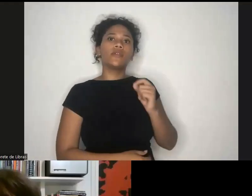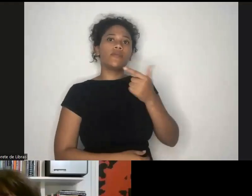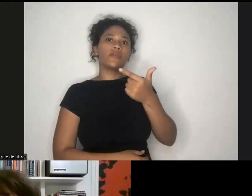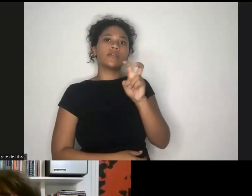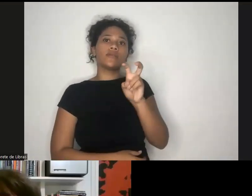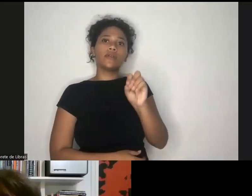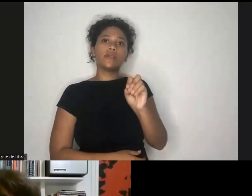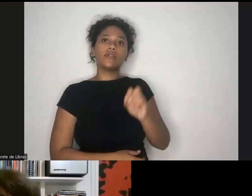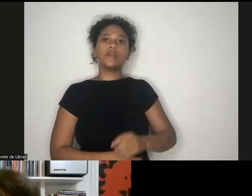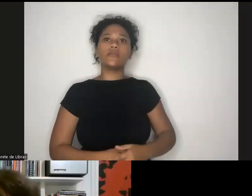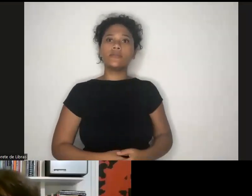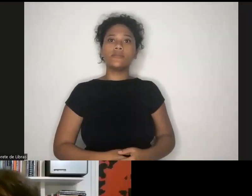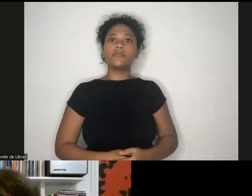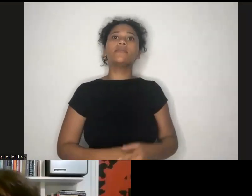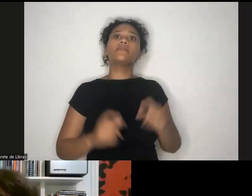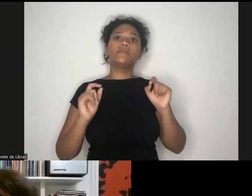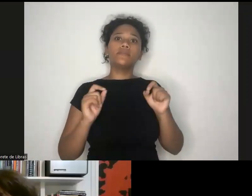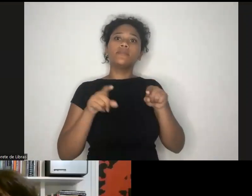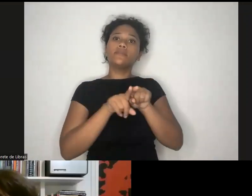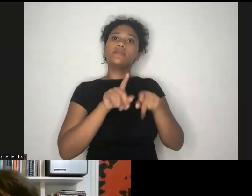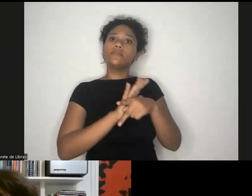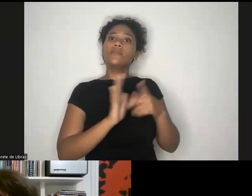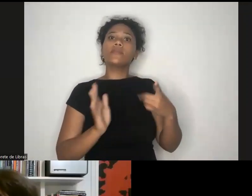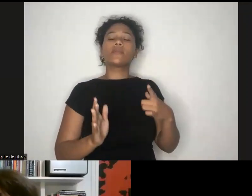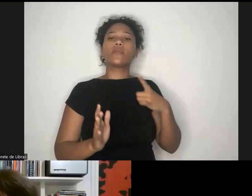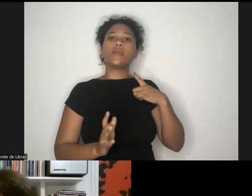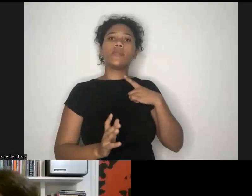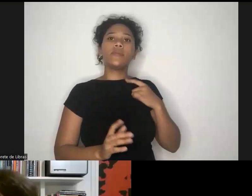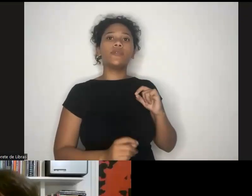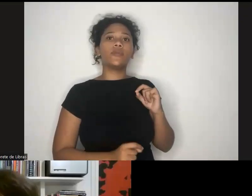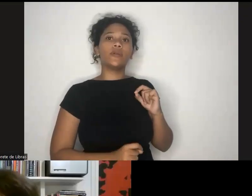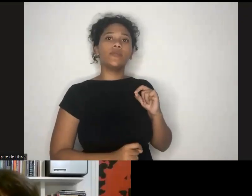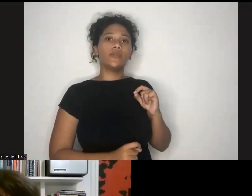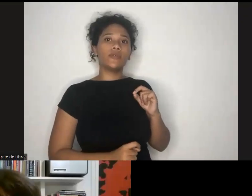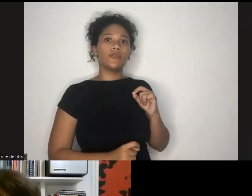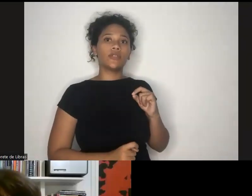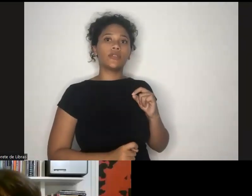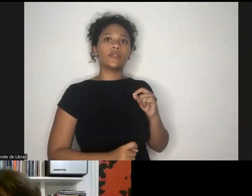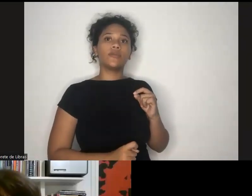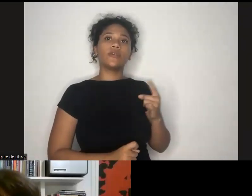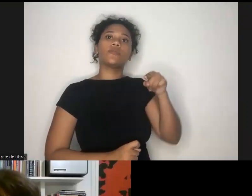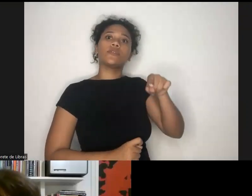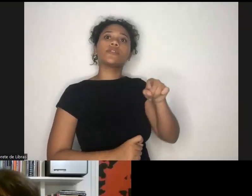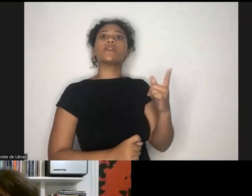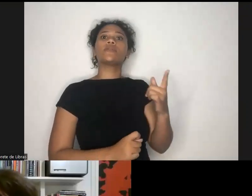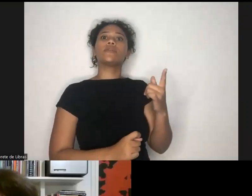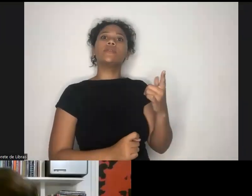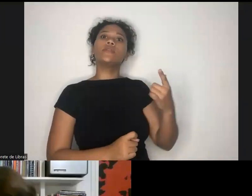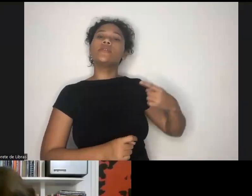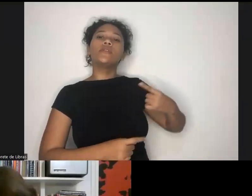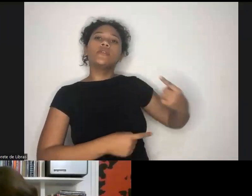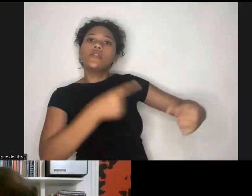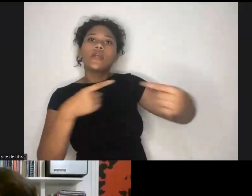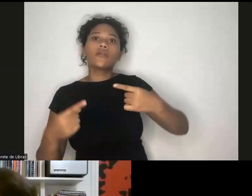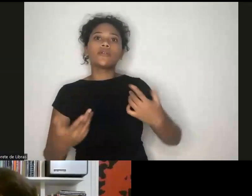e numa boa faz reunião toda semana com todo mundo não existe nenhuma assim diálogo eu escuto